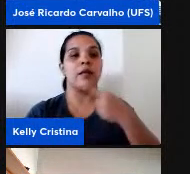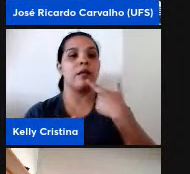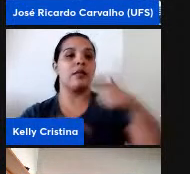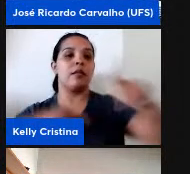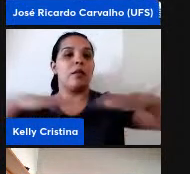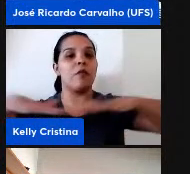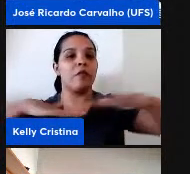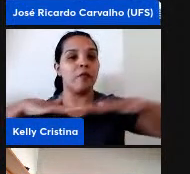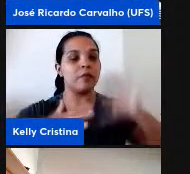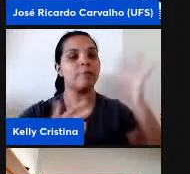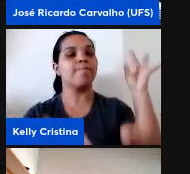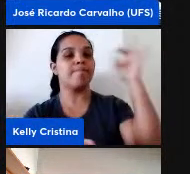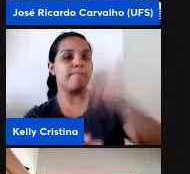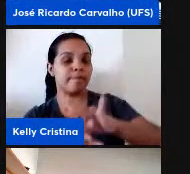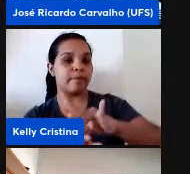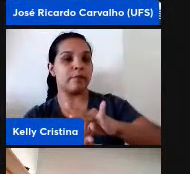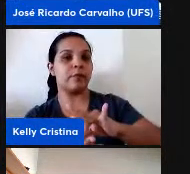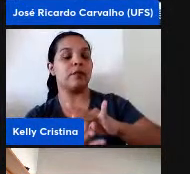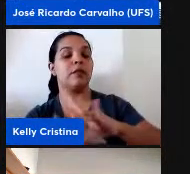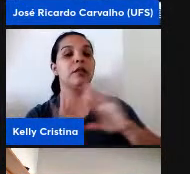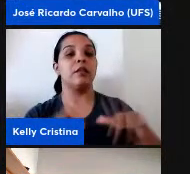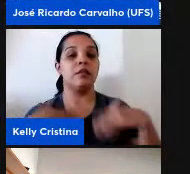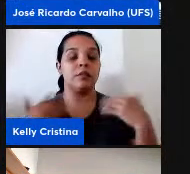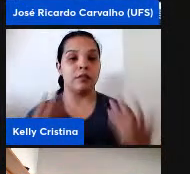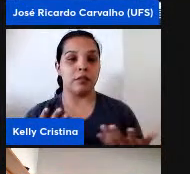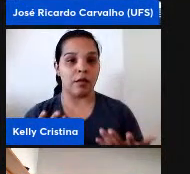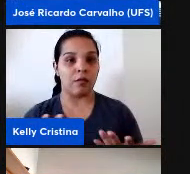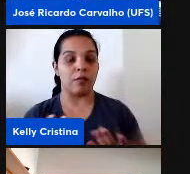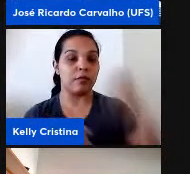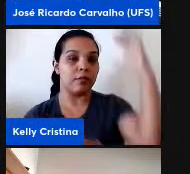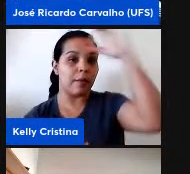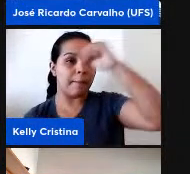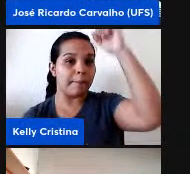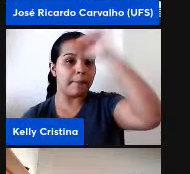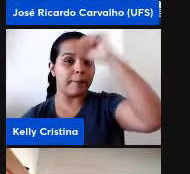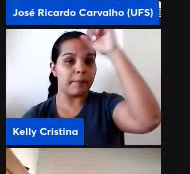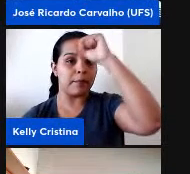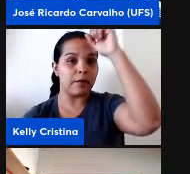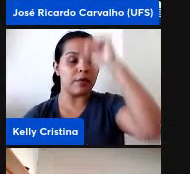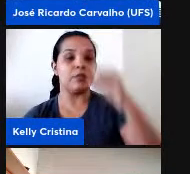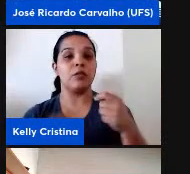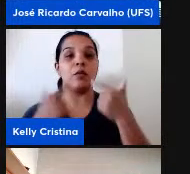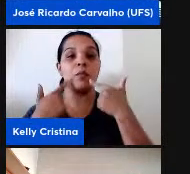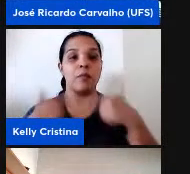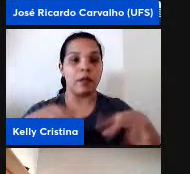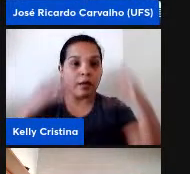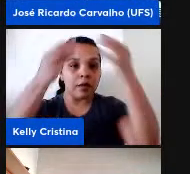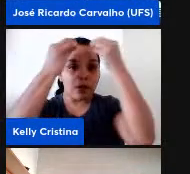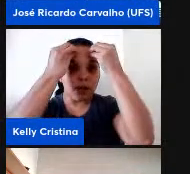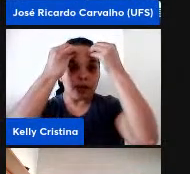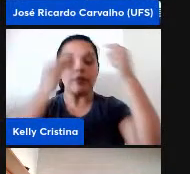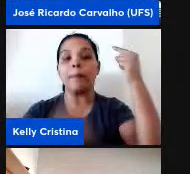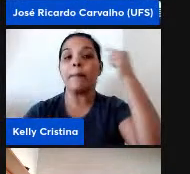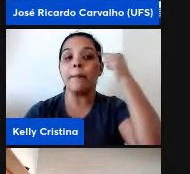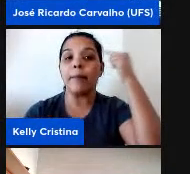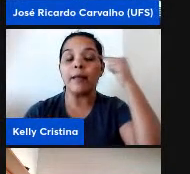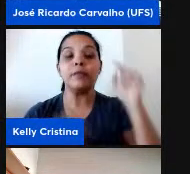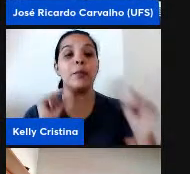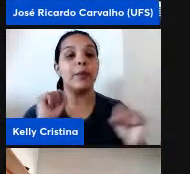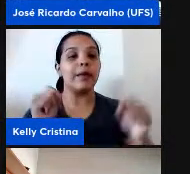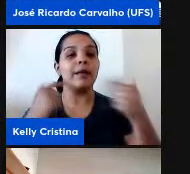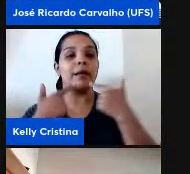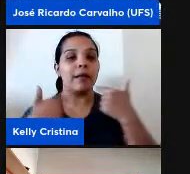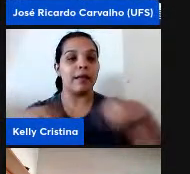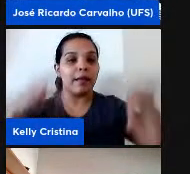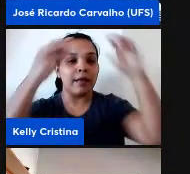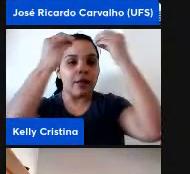concreta, né? Então, quando a gente aprende uma linguagem, a gente pensa que essa linguagem ela